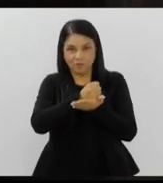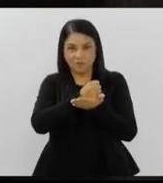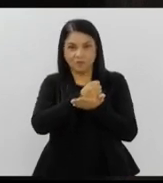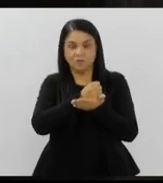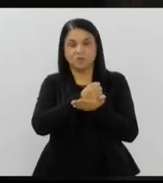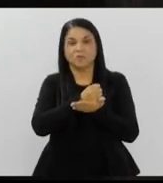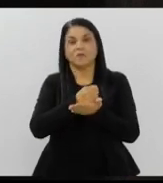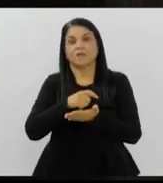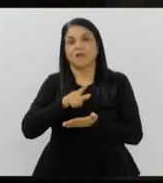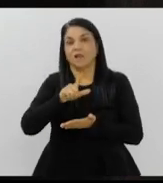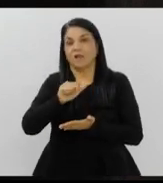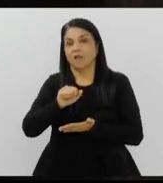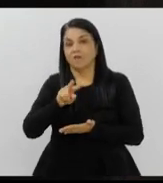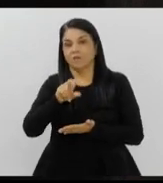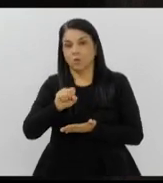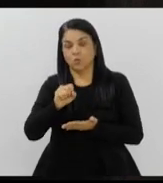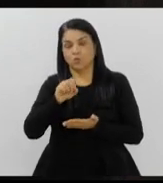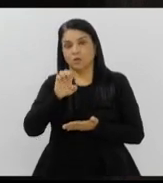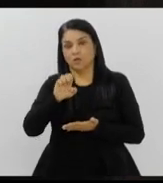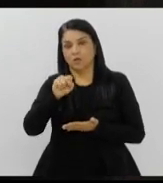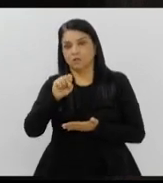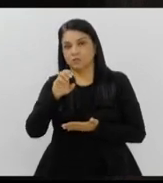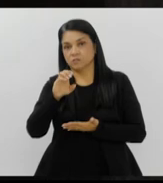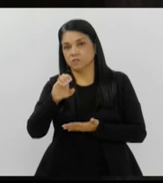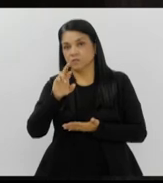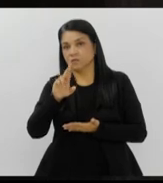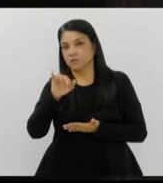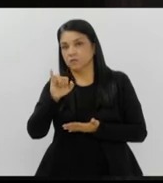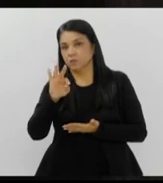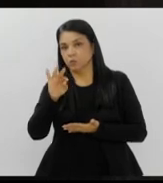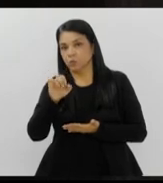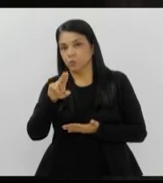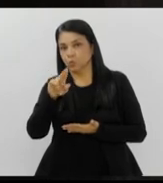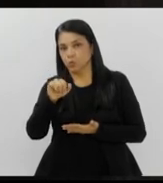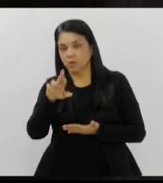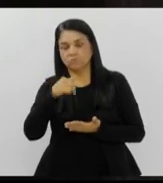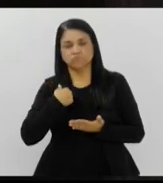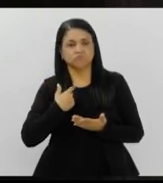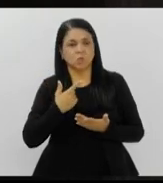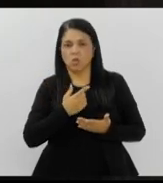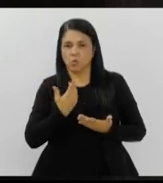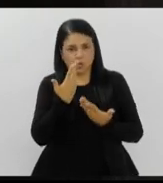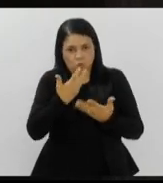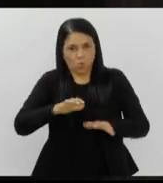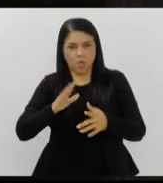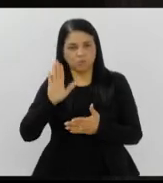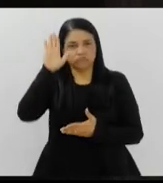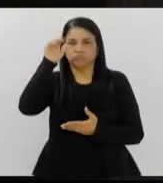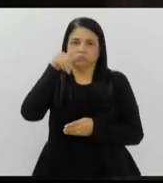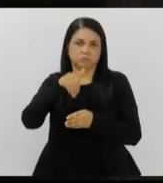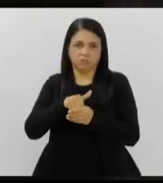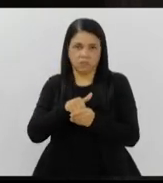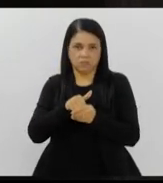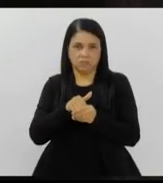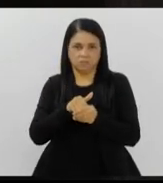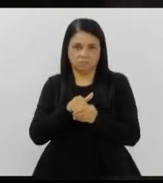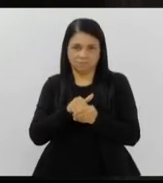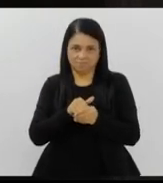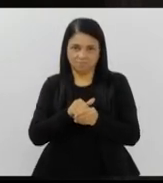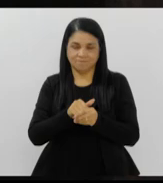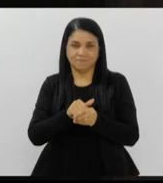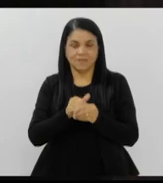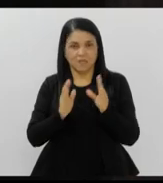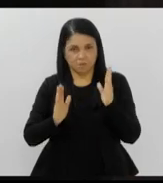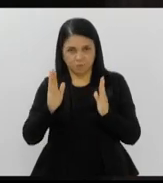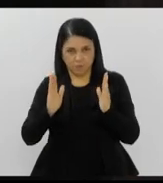lavrou uma escritura se comprometendo a não vir candidata naquele pleito e a esperar o próximo